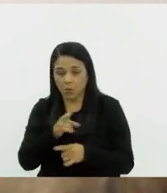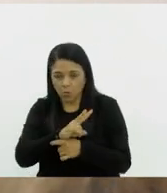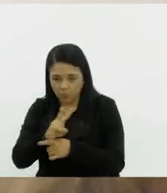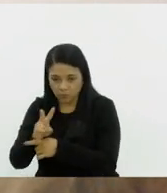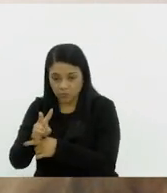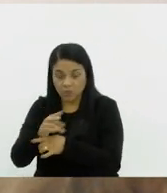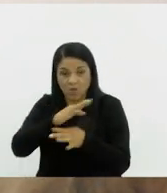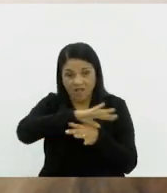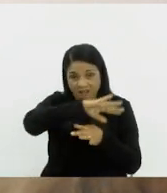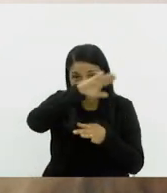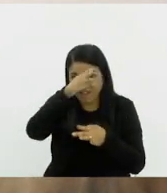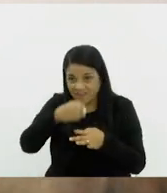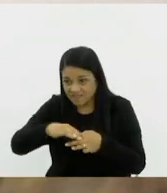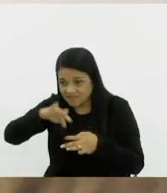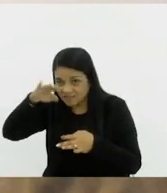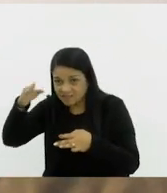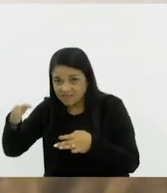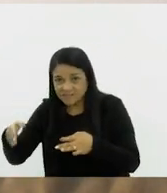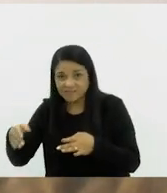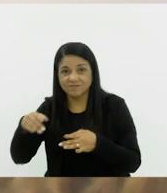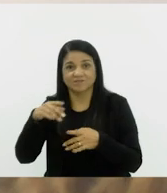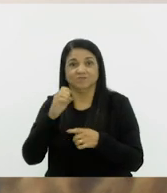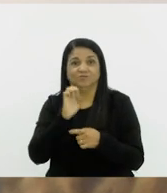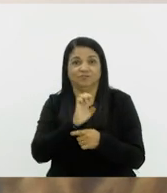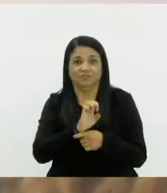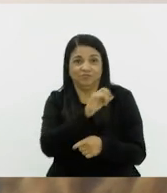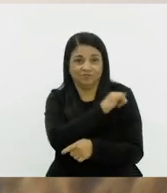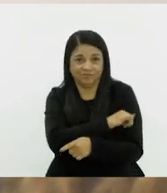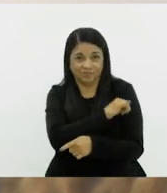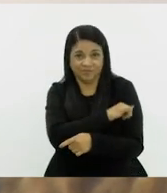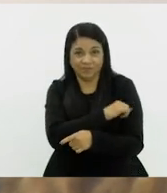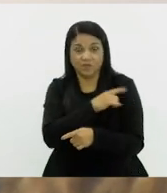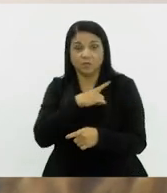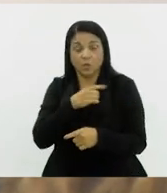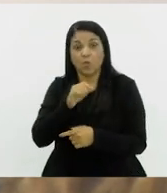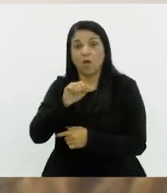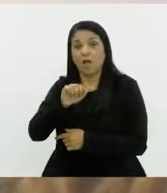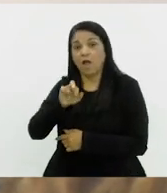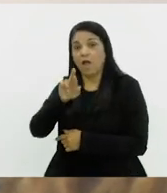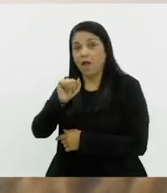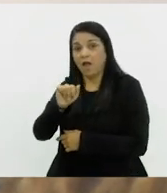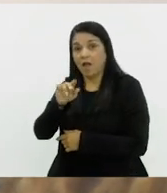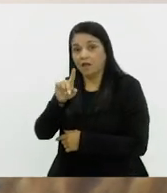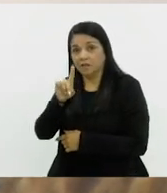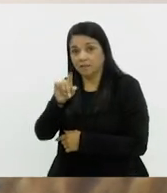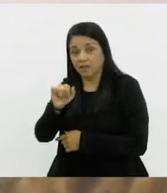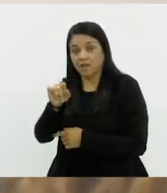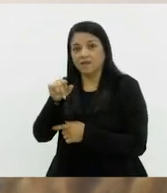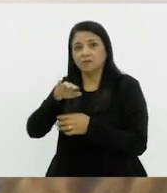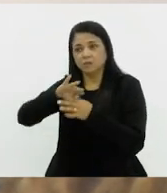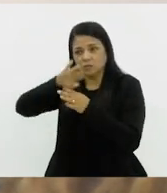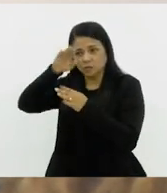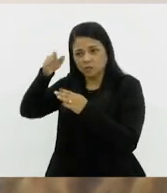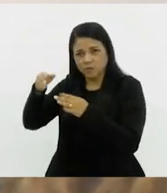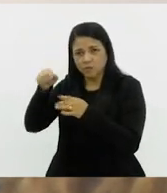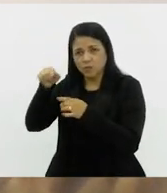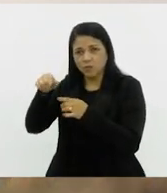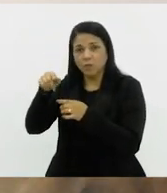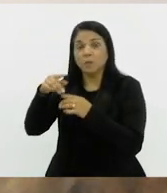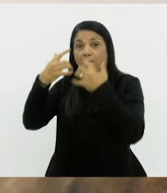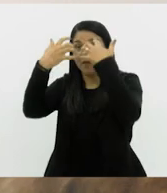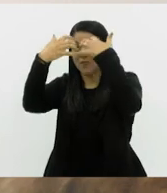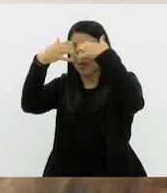Janeiro, ela é bem... Assim, os morros do Rio de Janeiro, por exemplo, eu tenho um radar em cima do Pico do Couto em